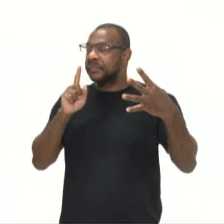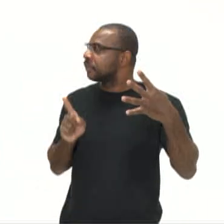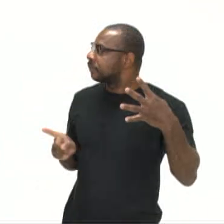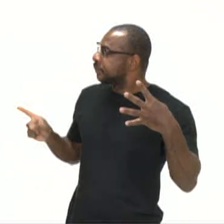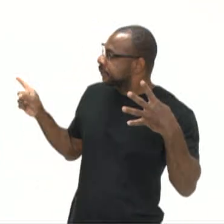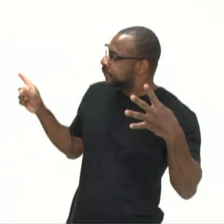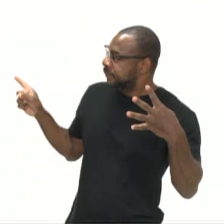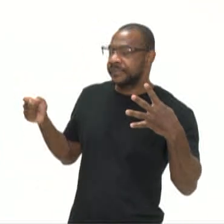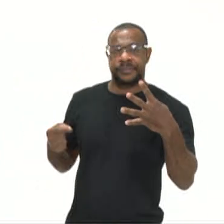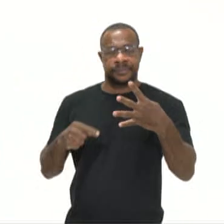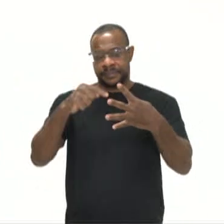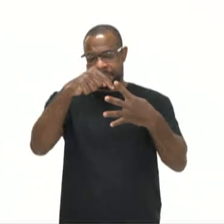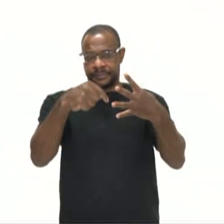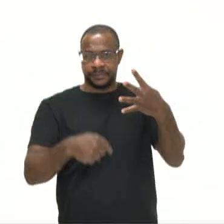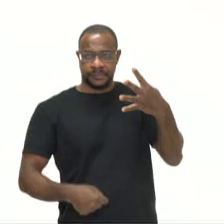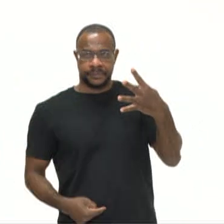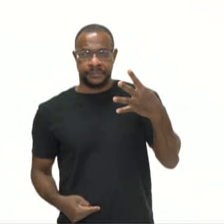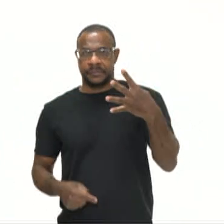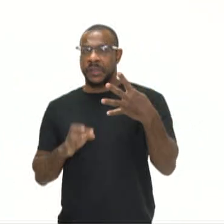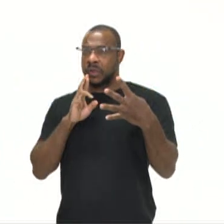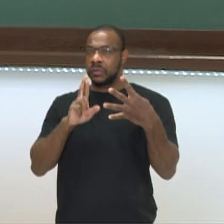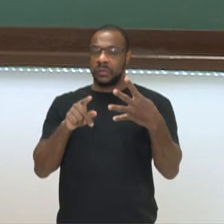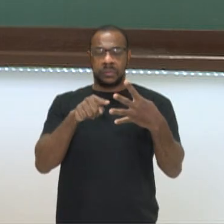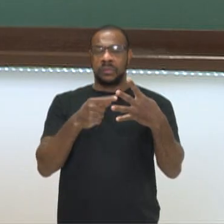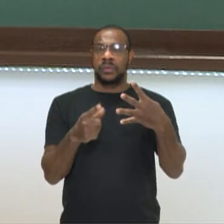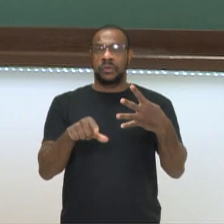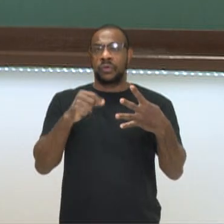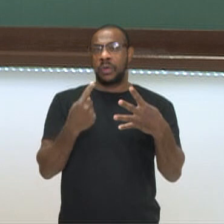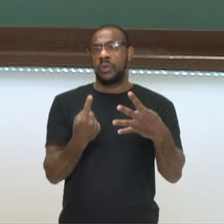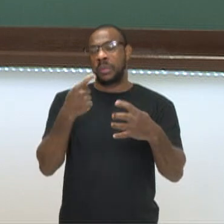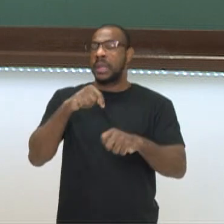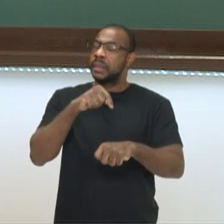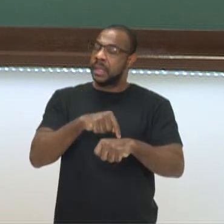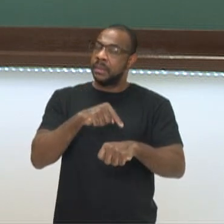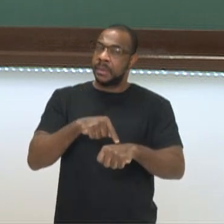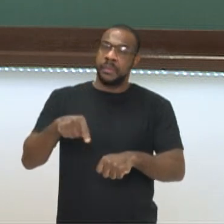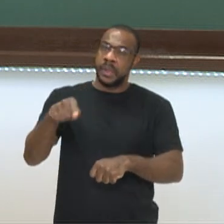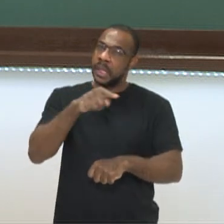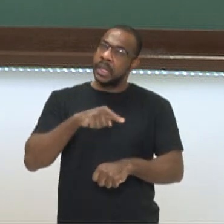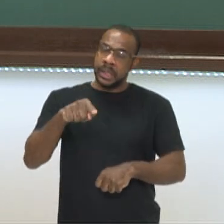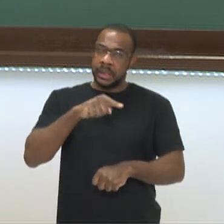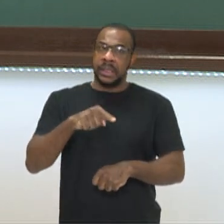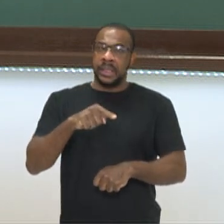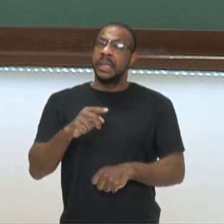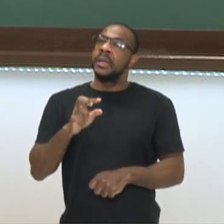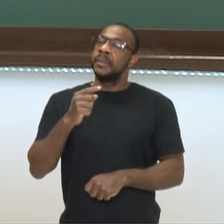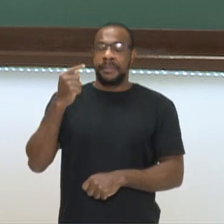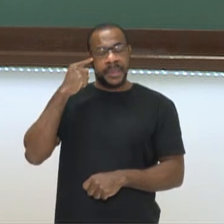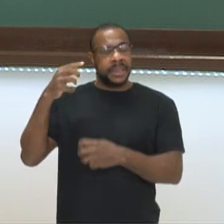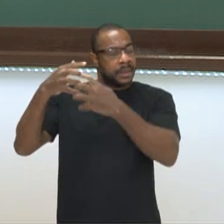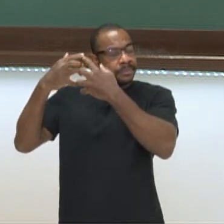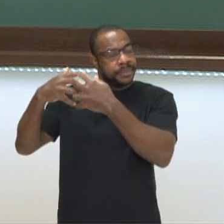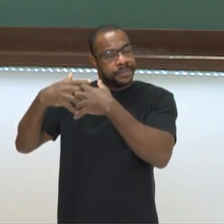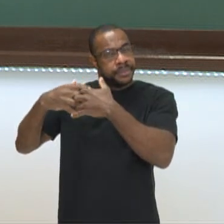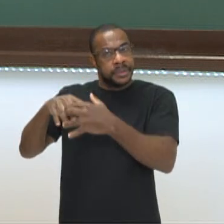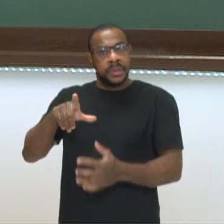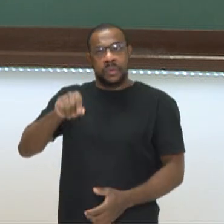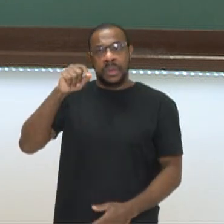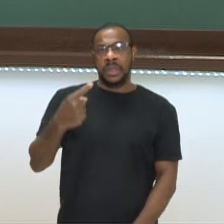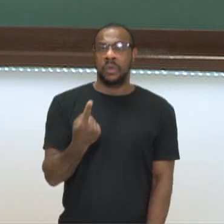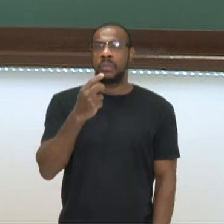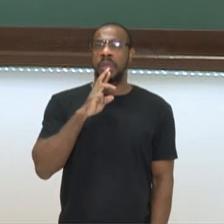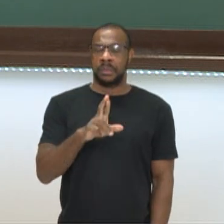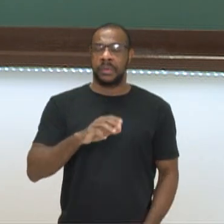dos outros, tornando impossível o diálogo. Vamos dar um tempinho para vocês resolverem essa questão, escolherem a